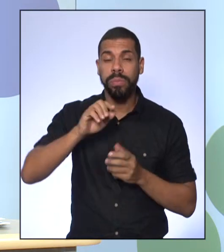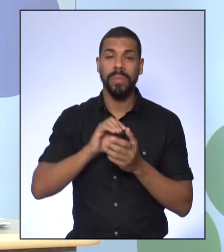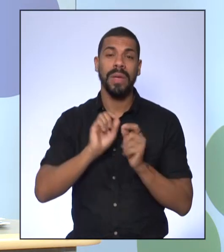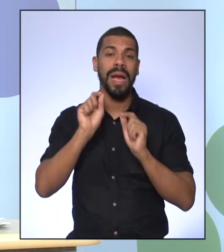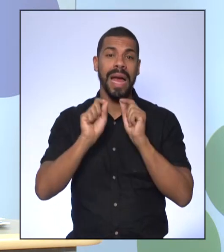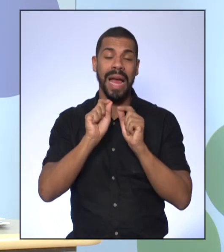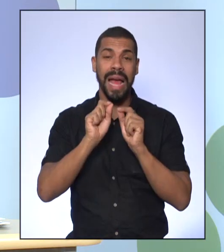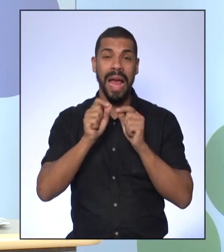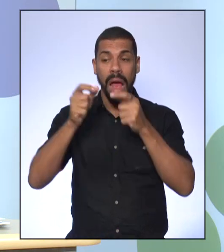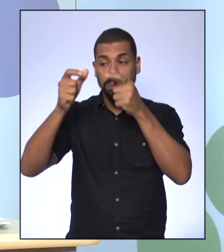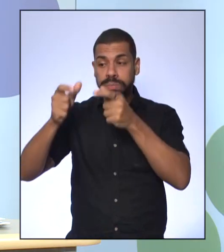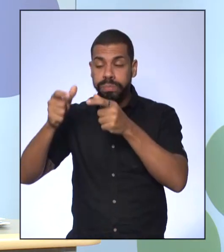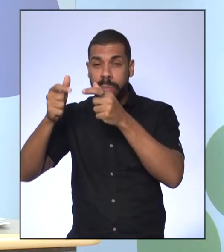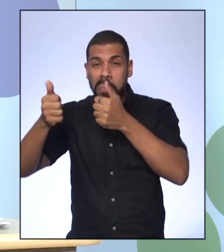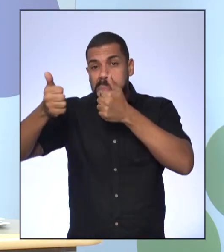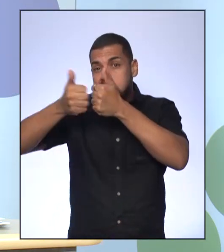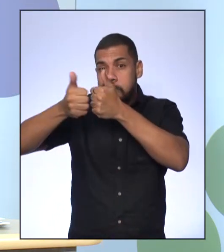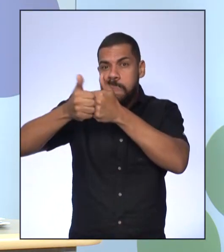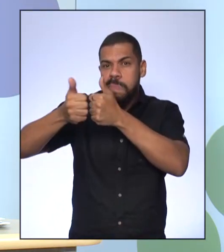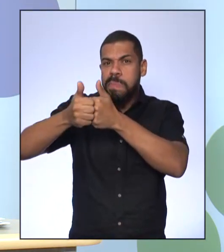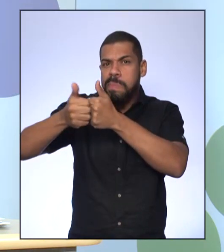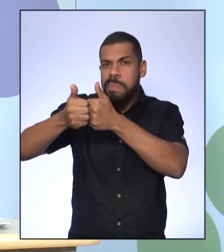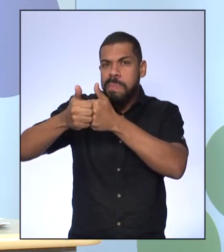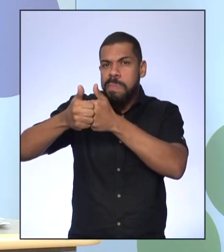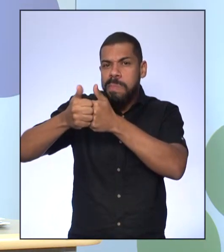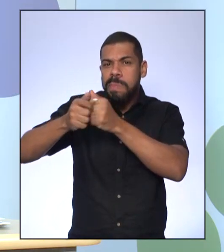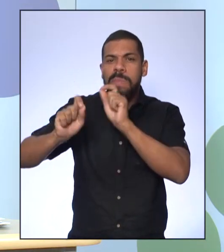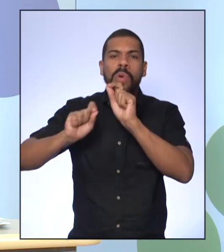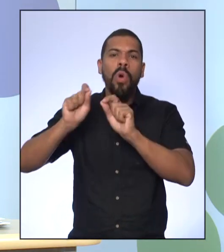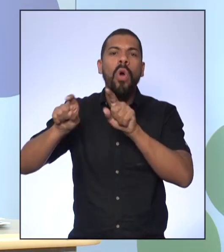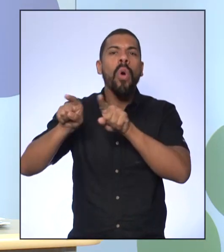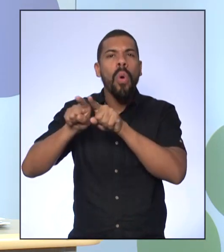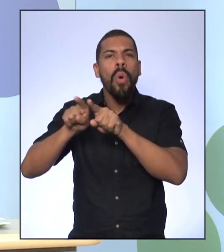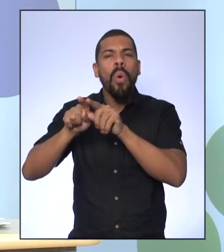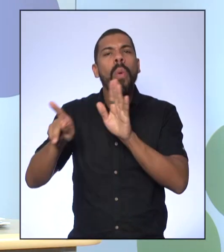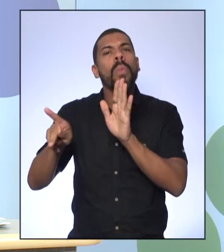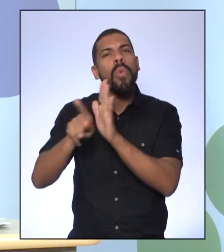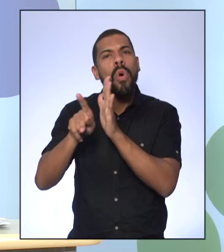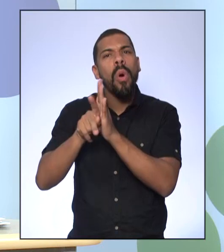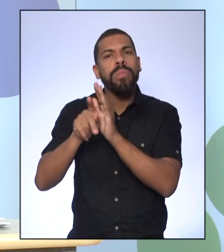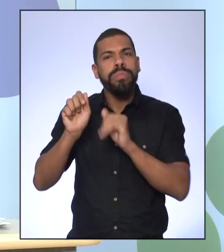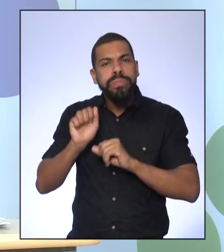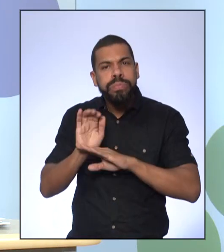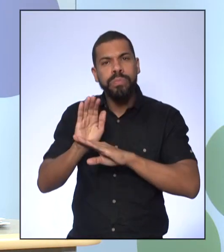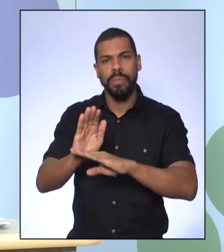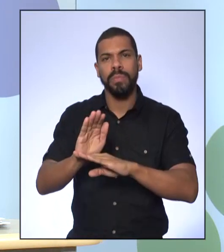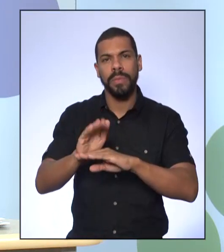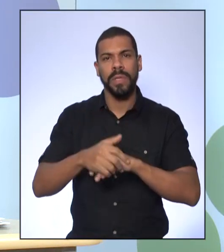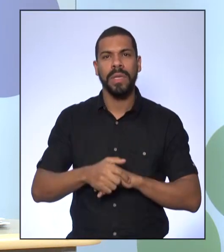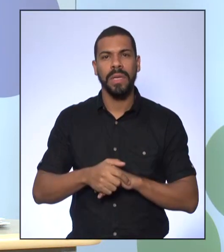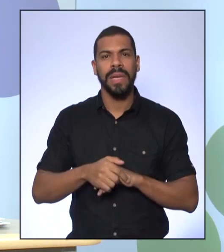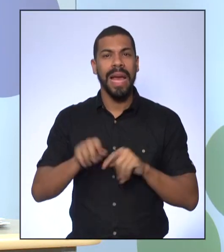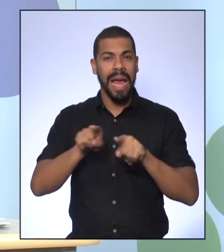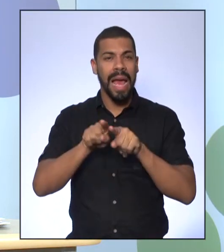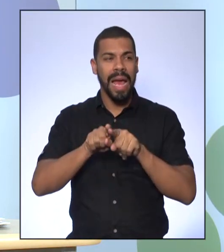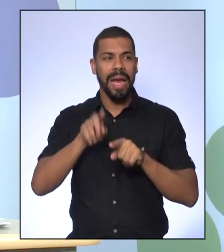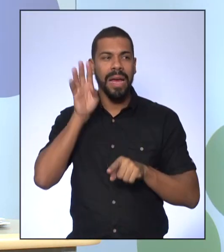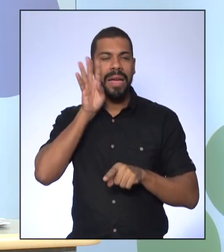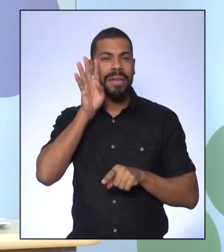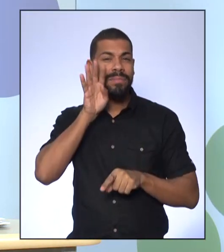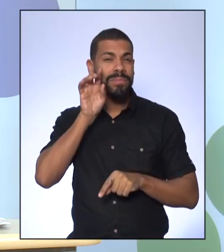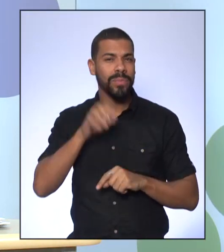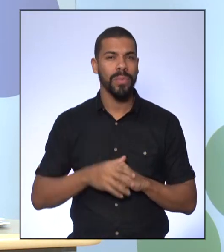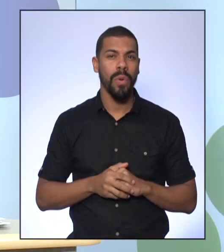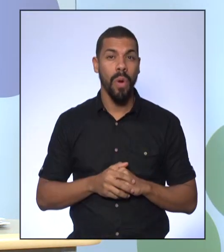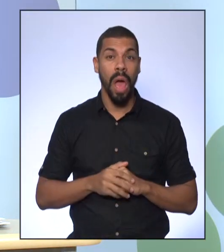que vai ficar ao lado já de um pluviômetro que a escola tem também, de uma parceria com o CEMADEM. Então, olha que bacana. Além de tudo, a